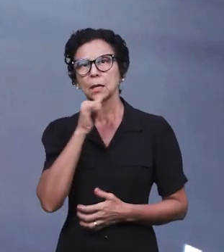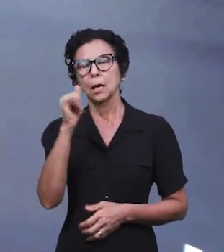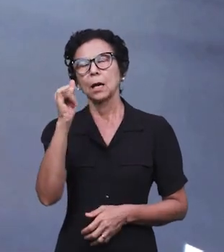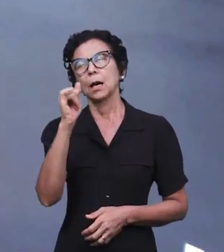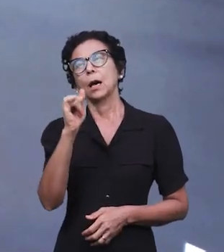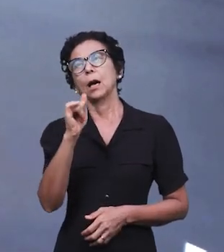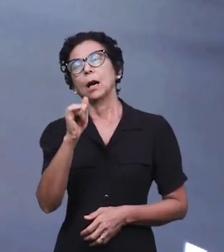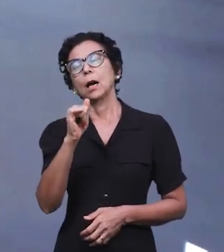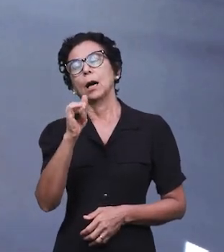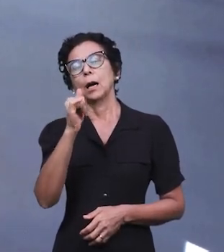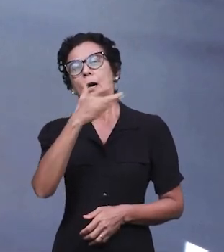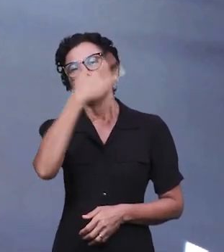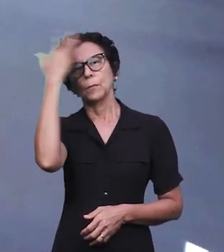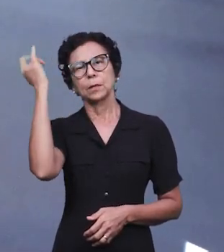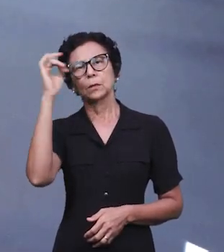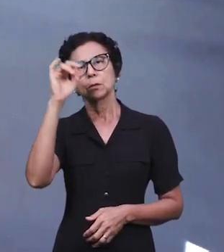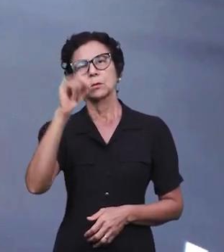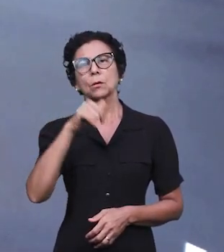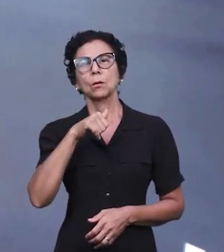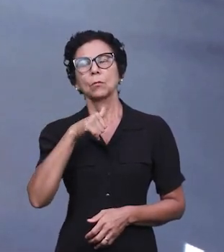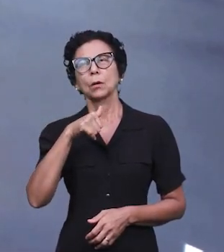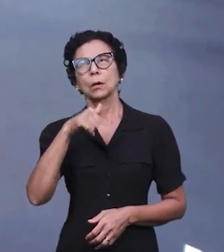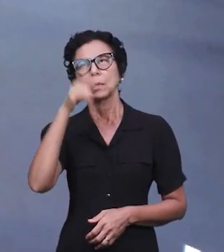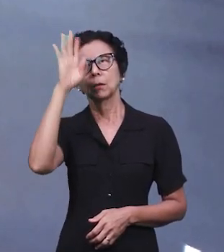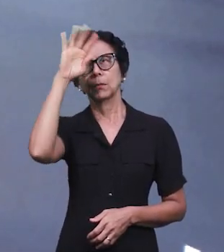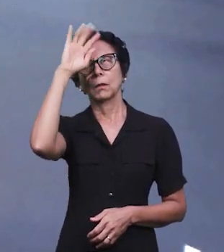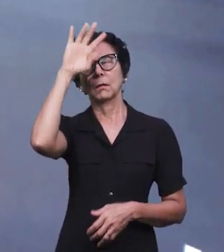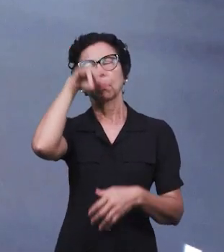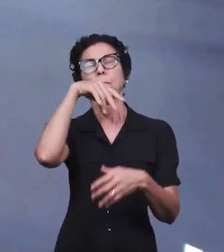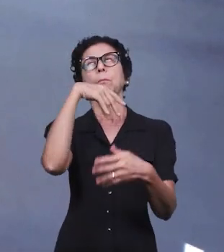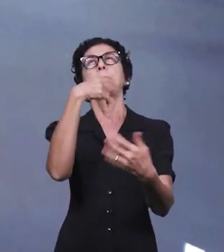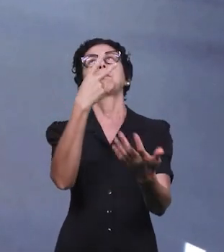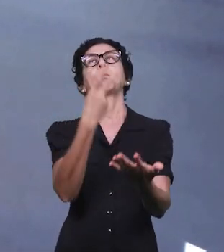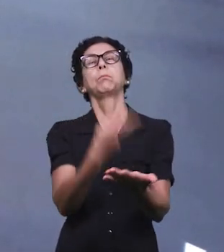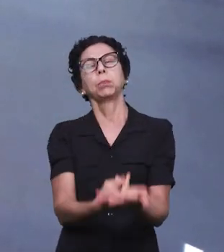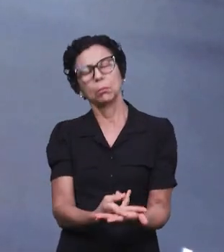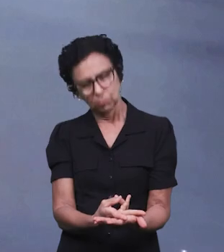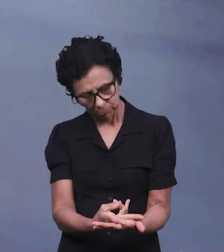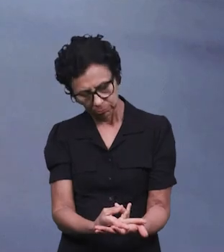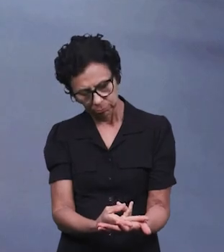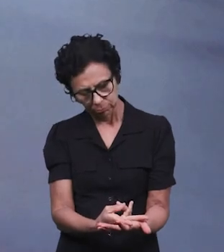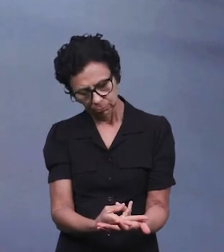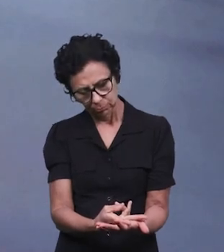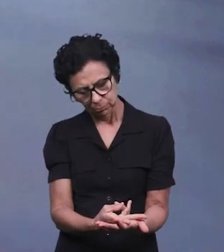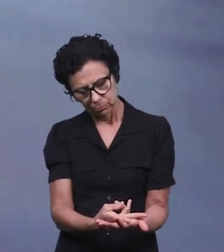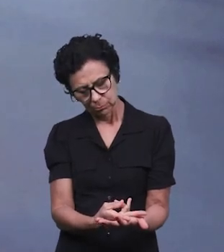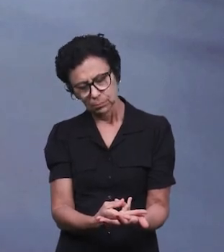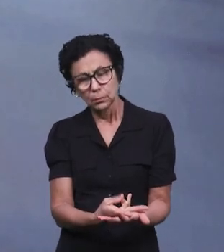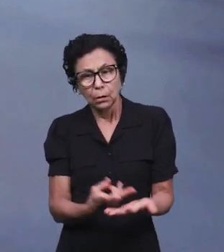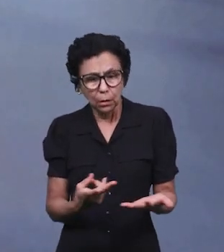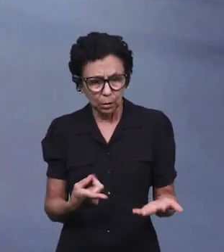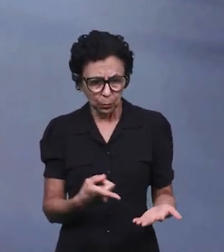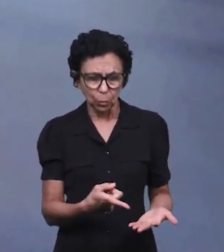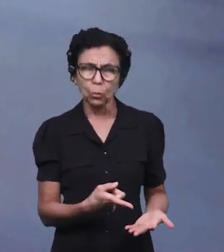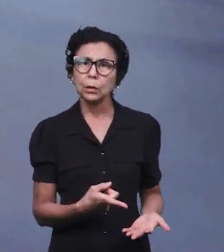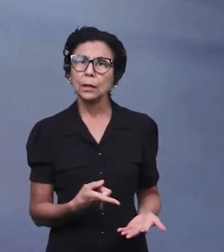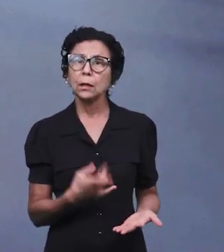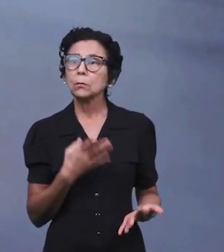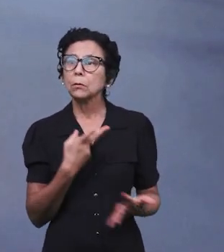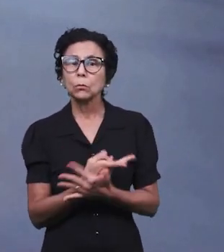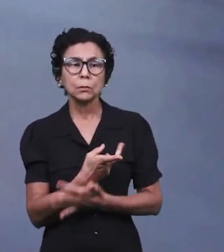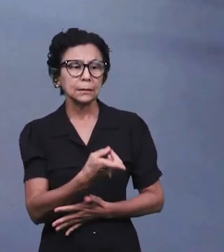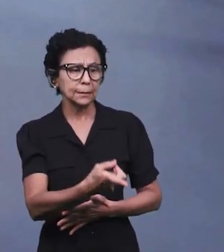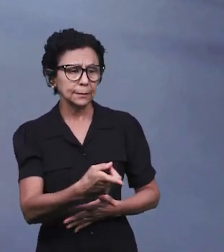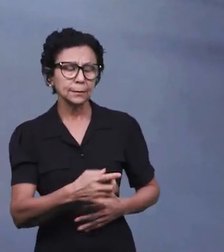rua. Mas por que ela caiu? Caiu porque aquilo é um caso clínico. Então o médico precisa verificar o que